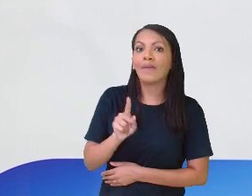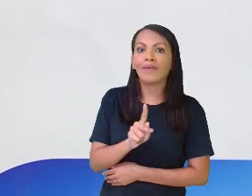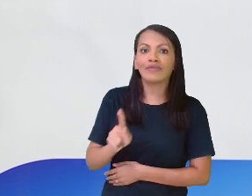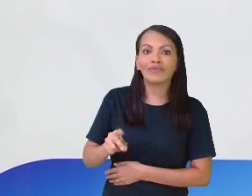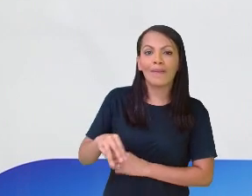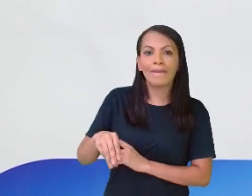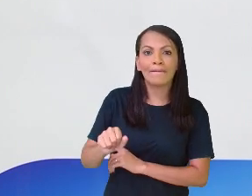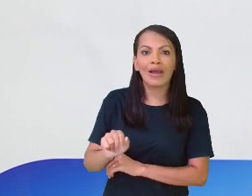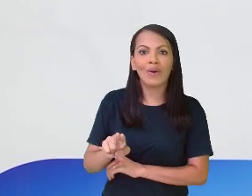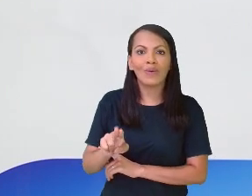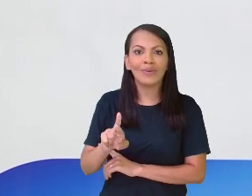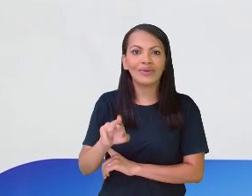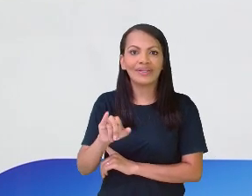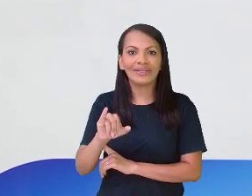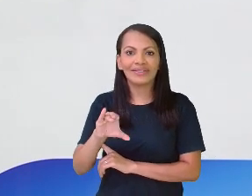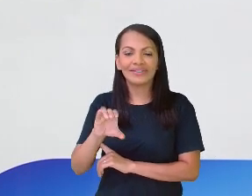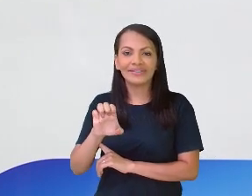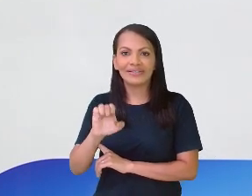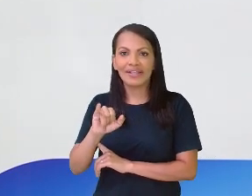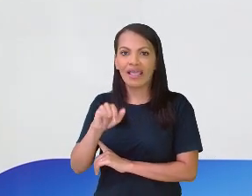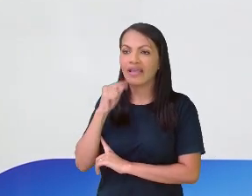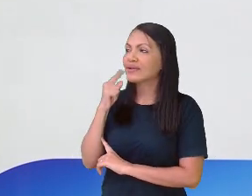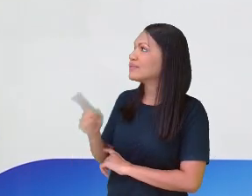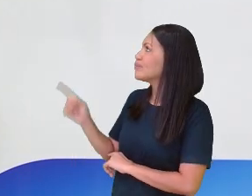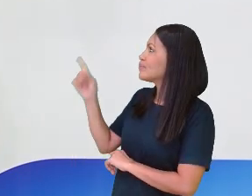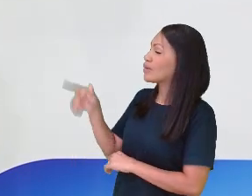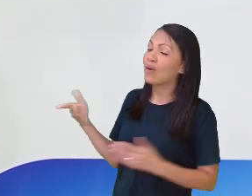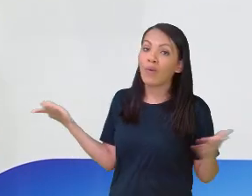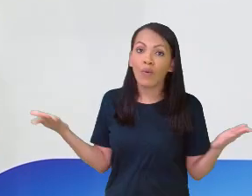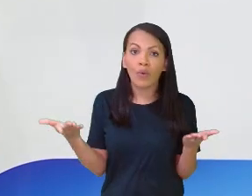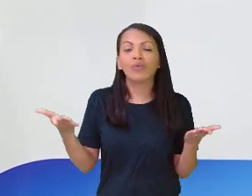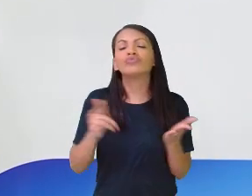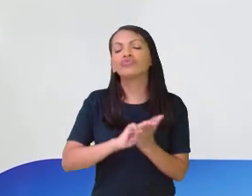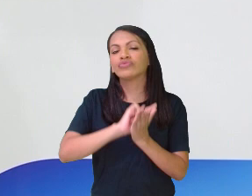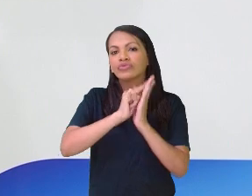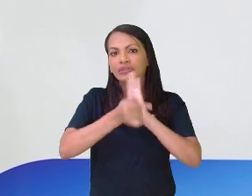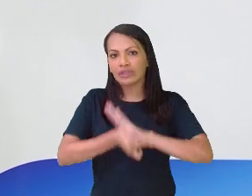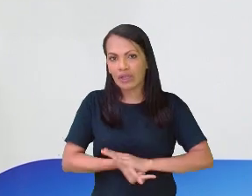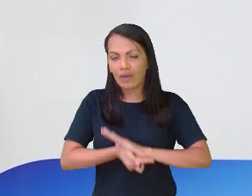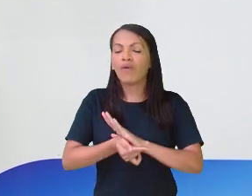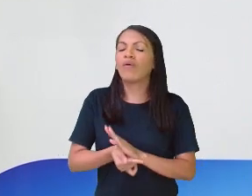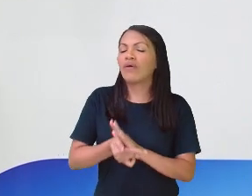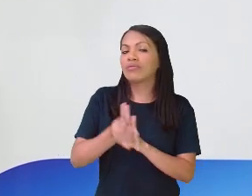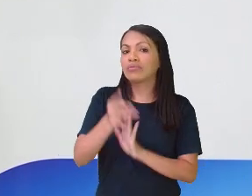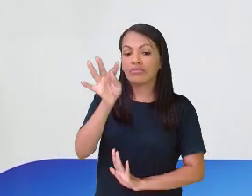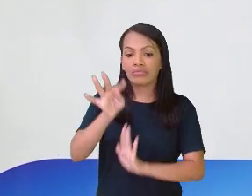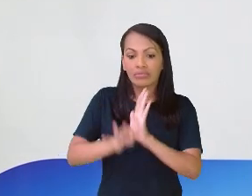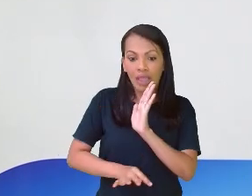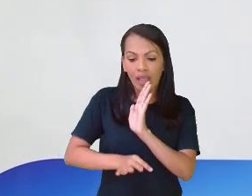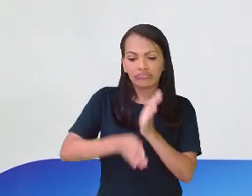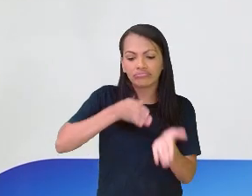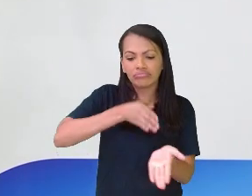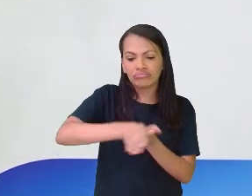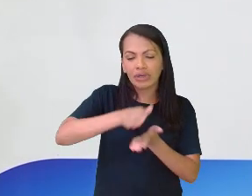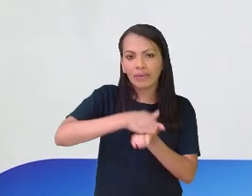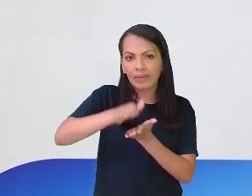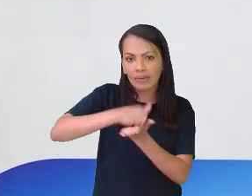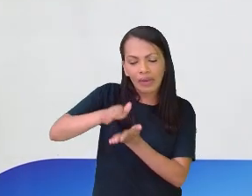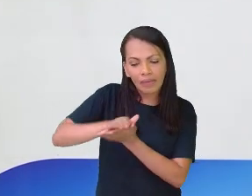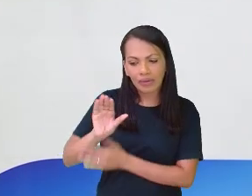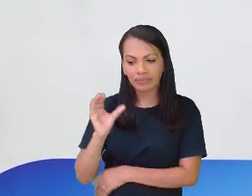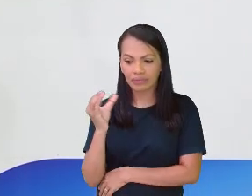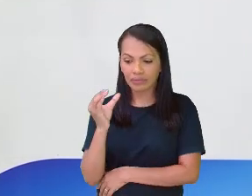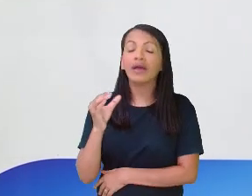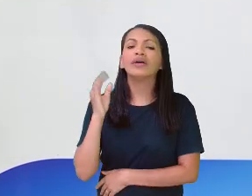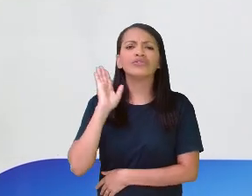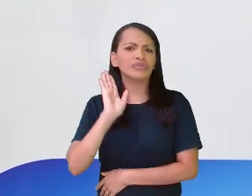Joana, vou estar com vocês hoje trabalhando o gênero textos de divulgação científica. A gente já trabalhou um pouquinho